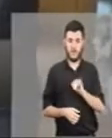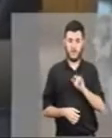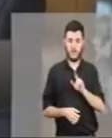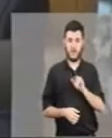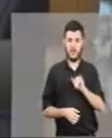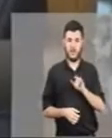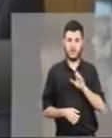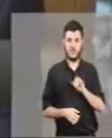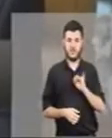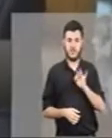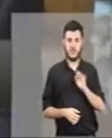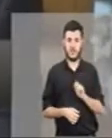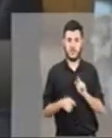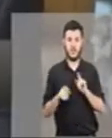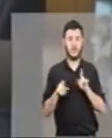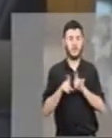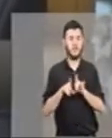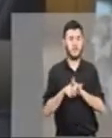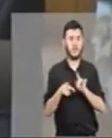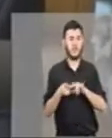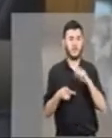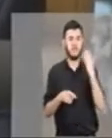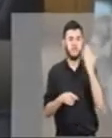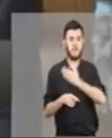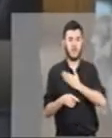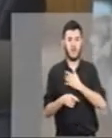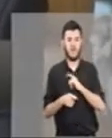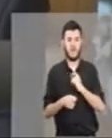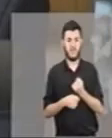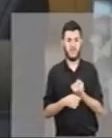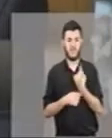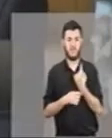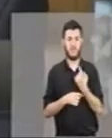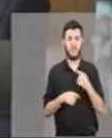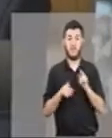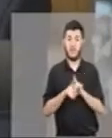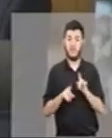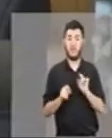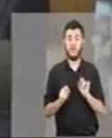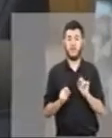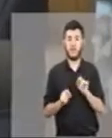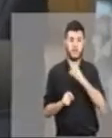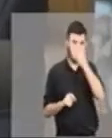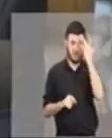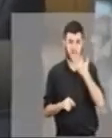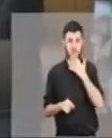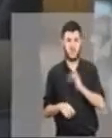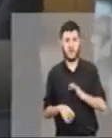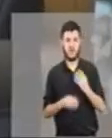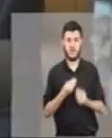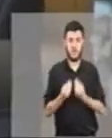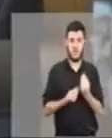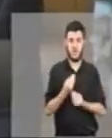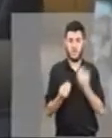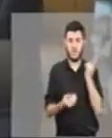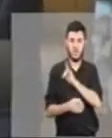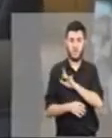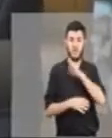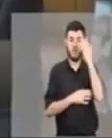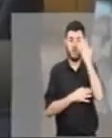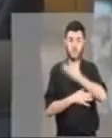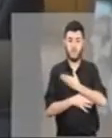vício da ilicitude por derivação, representa um dos meios mais expressivos destinados a conferir efetividade